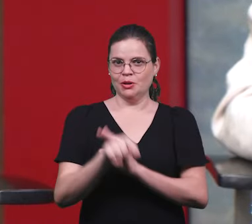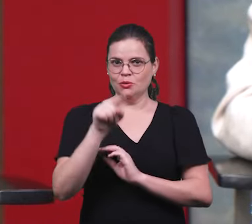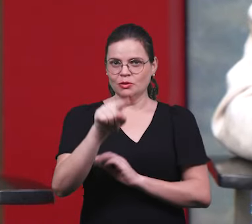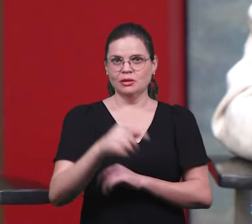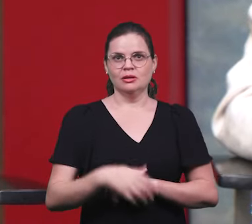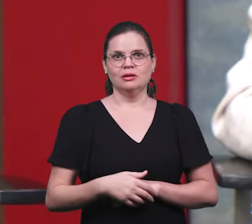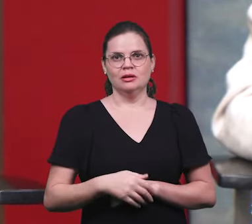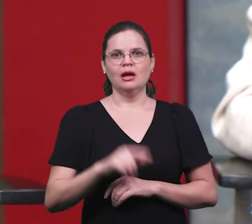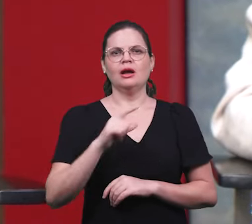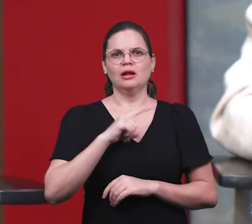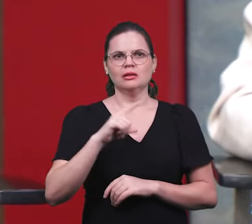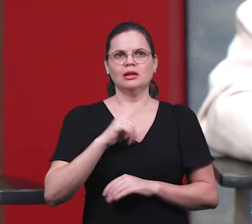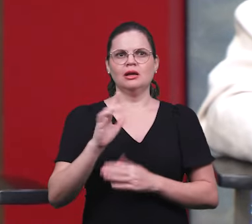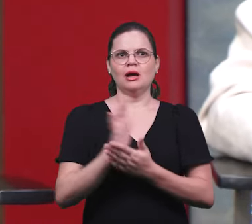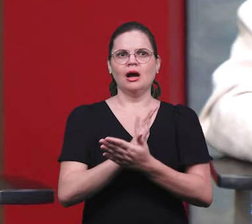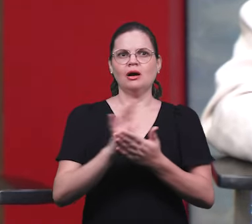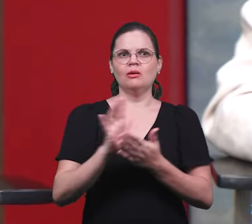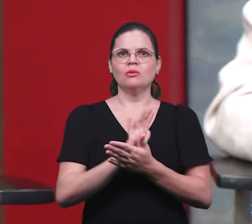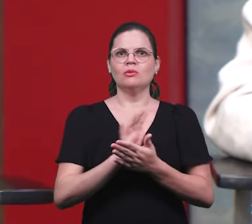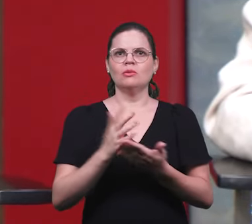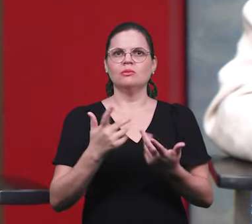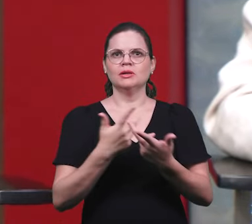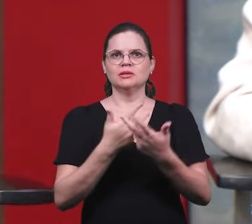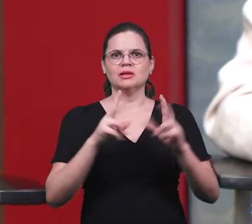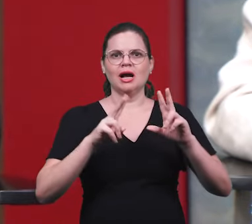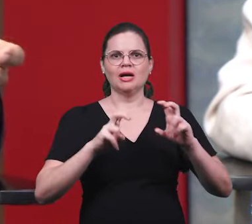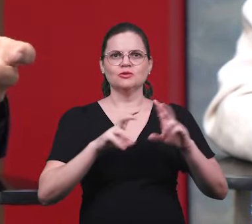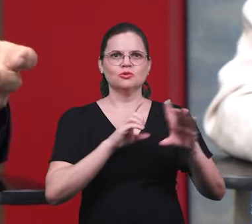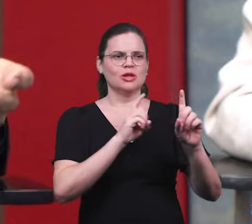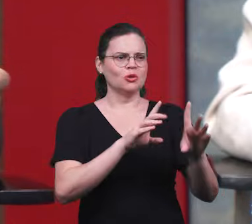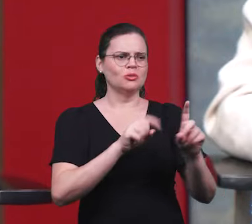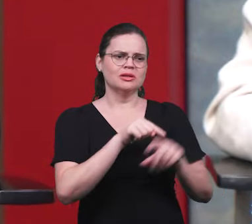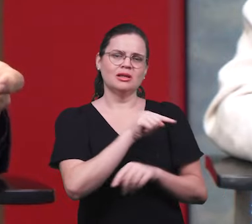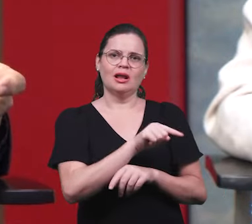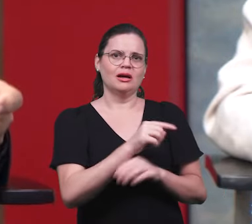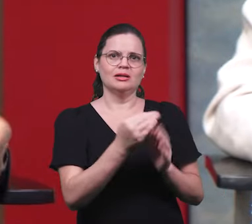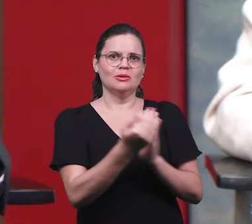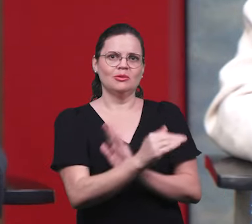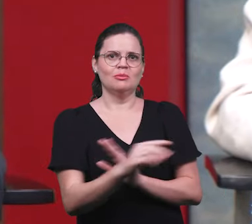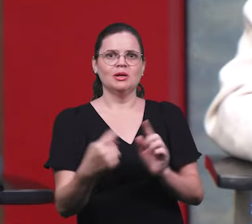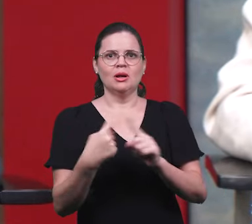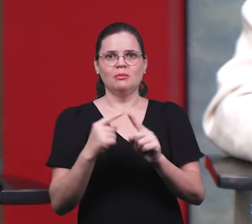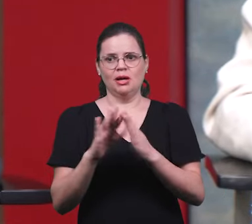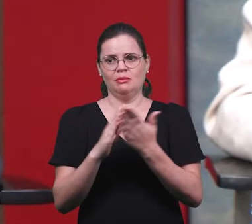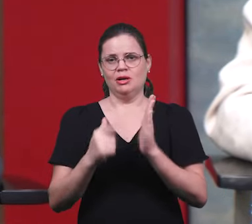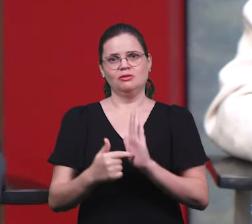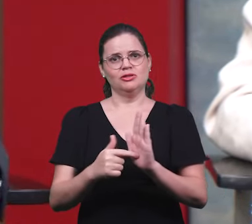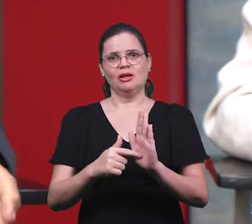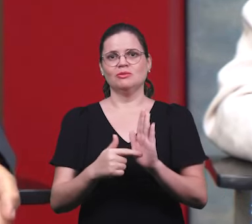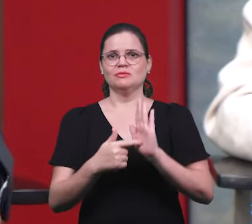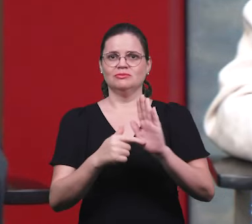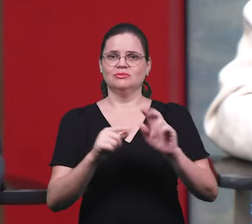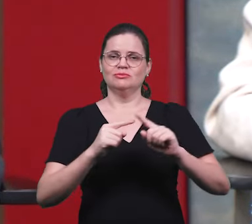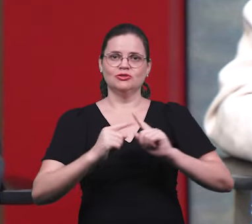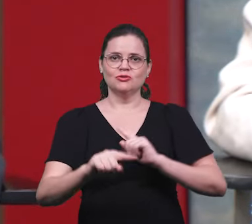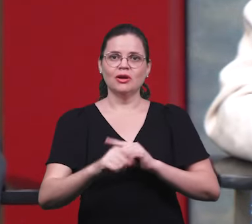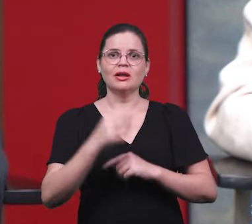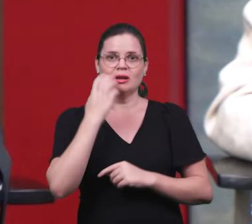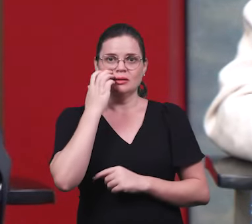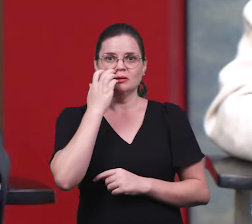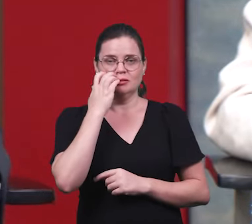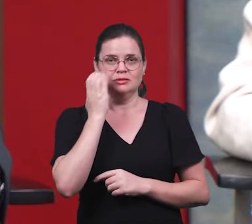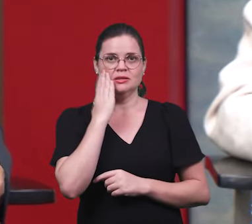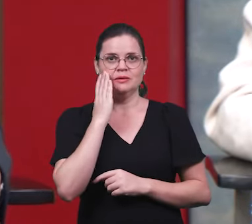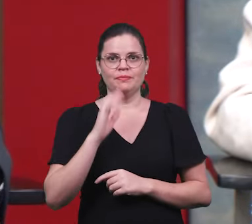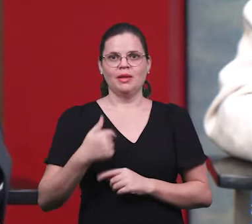conheceu, ela tem algumas restrições às doutrinas de alguma coisa que ela viu que a luz da palavra de Deus não confere. Eu não posso acreditar